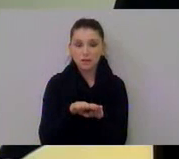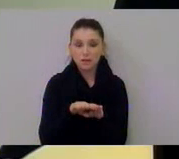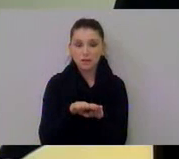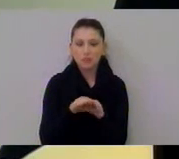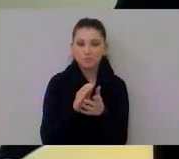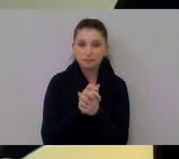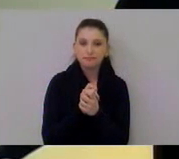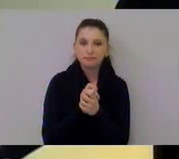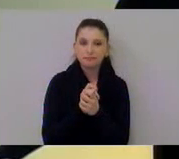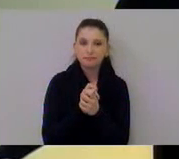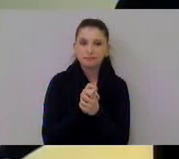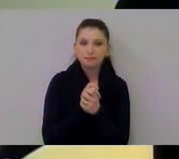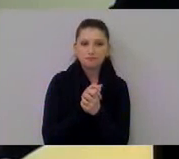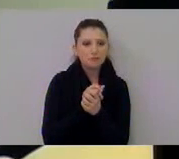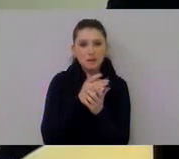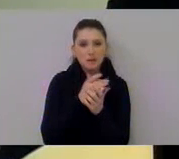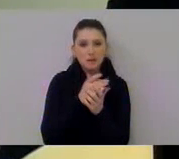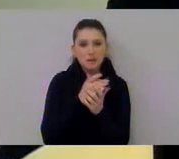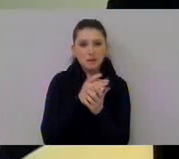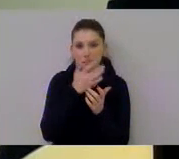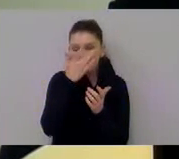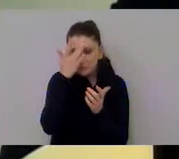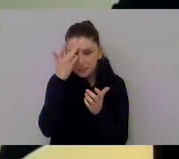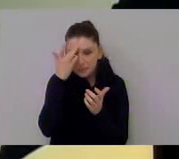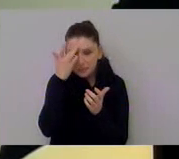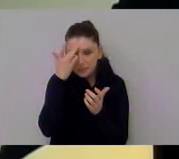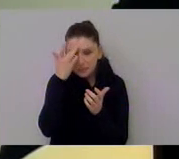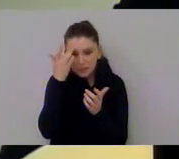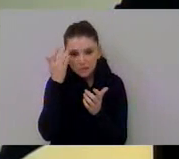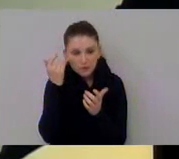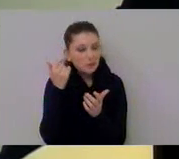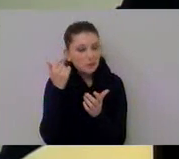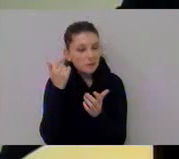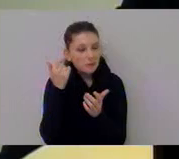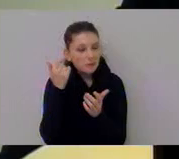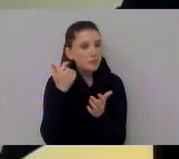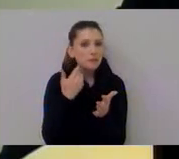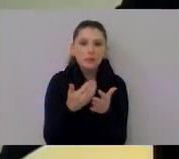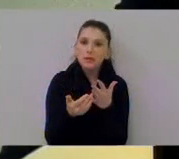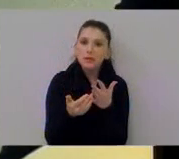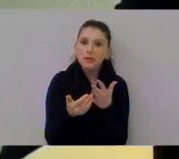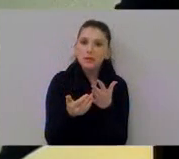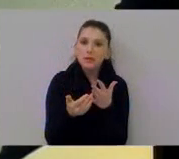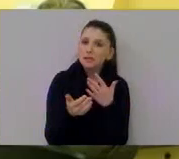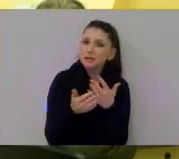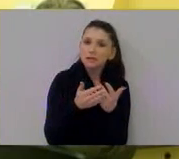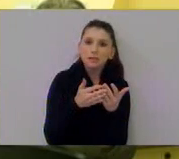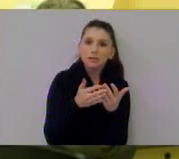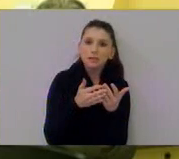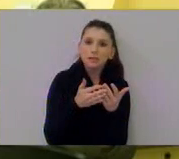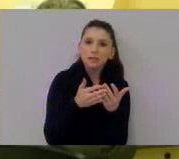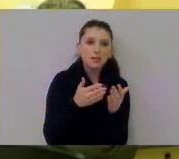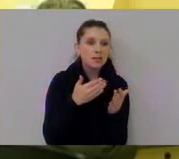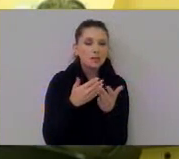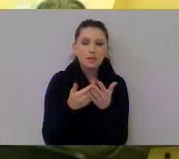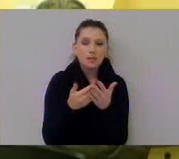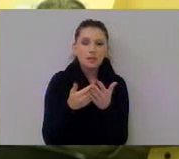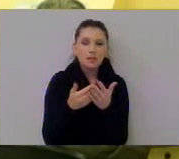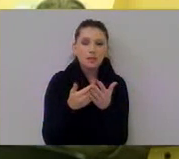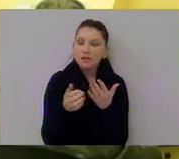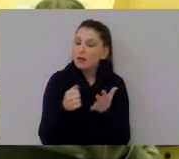independente de qualquer siga partidária, ele atendia as